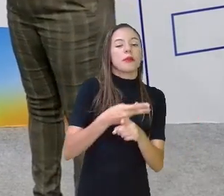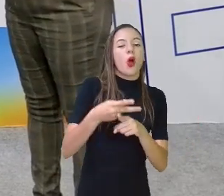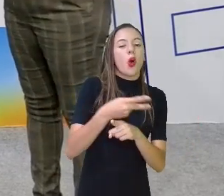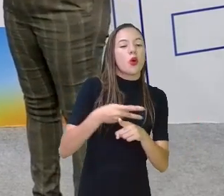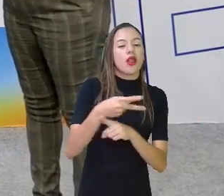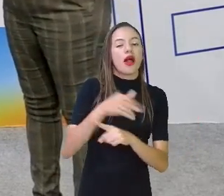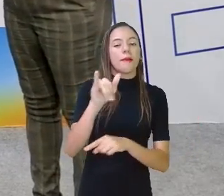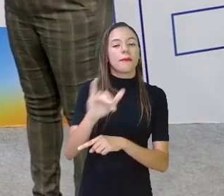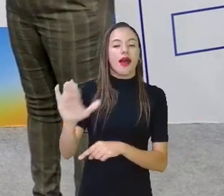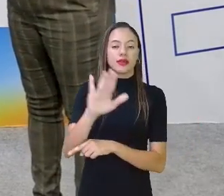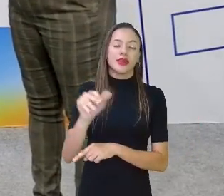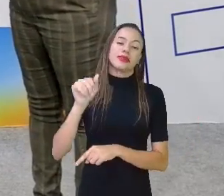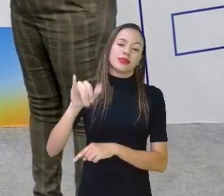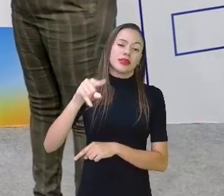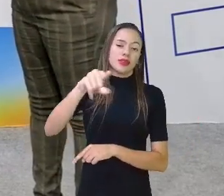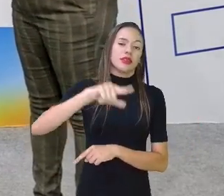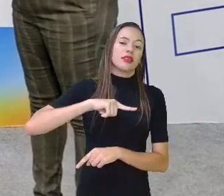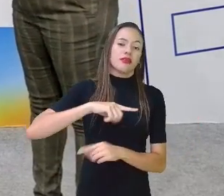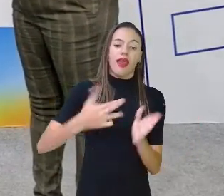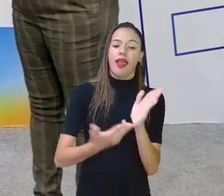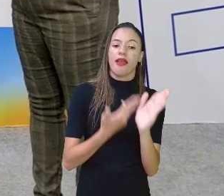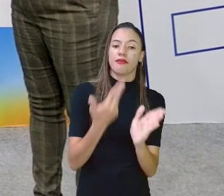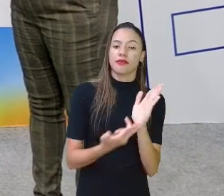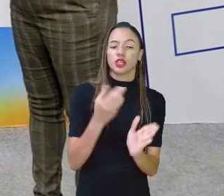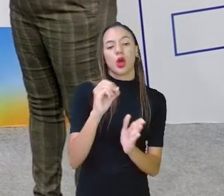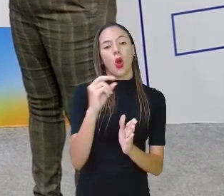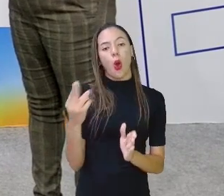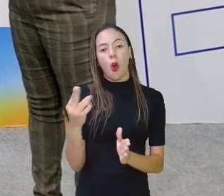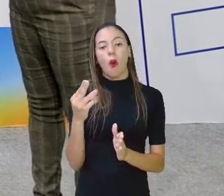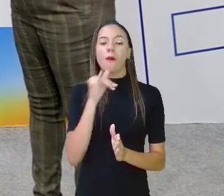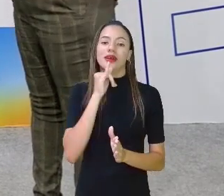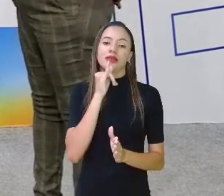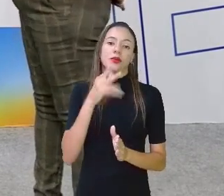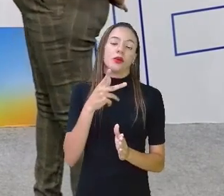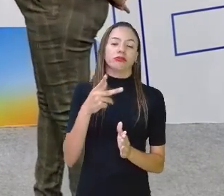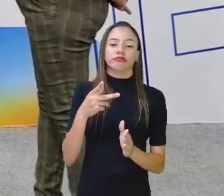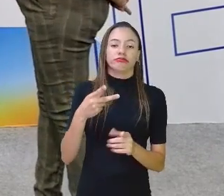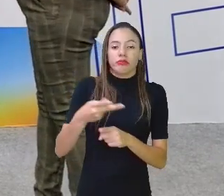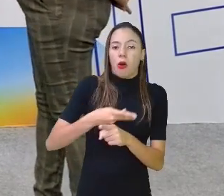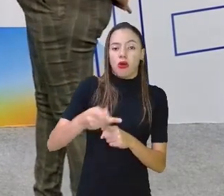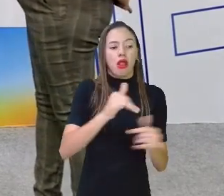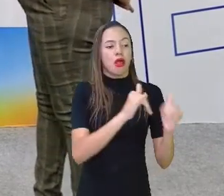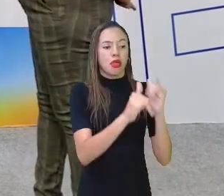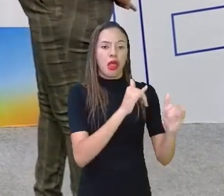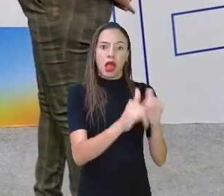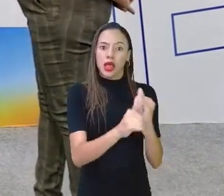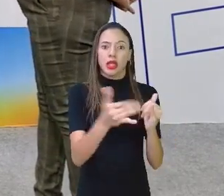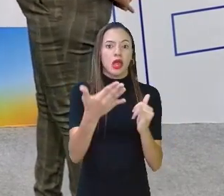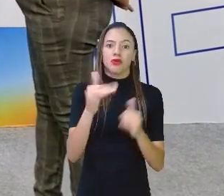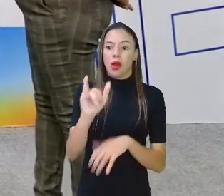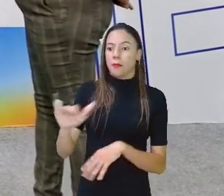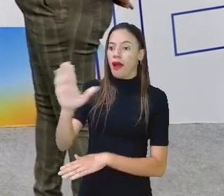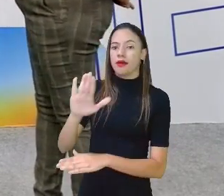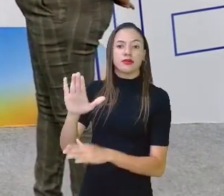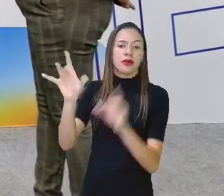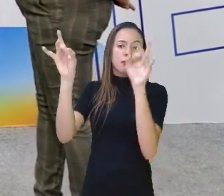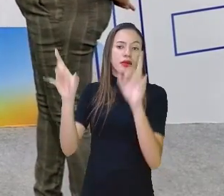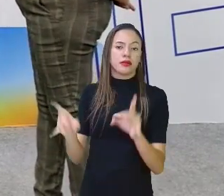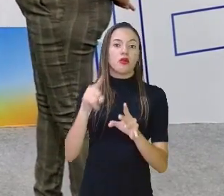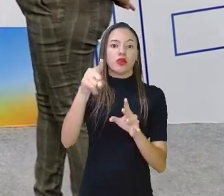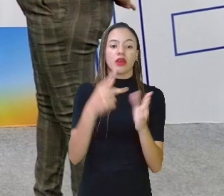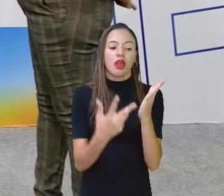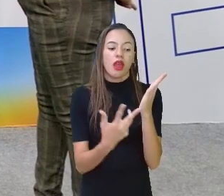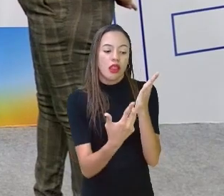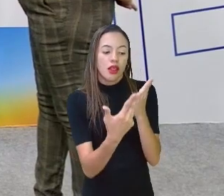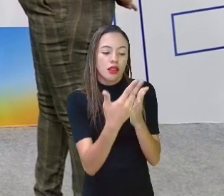revista, ótimo. Se você pode imprimir na internet porque é alguma coisa especial, você pode também. E aí você corta